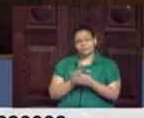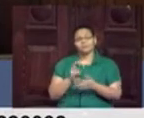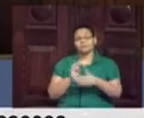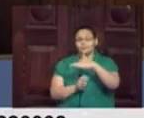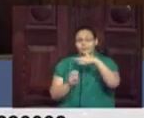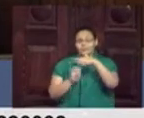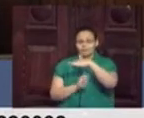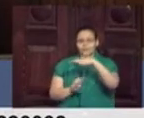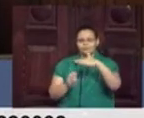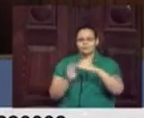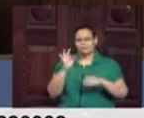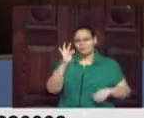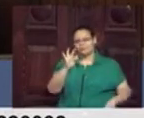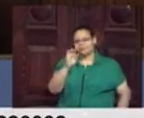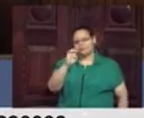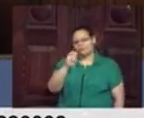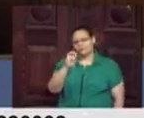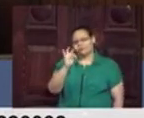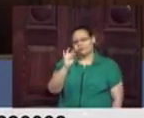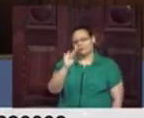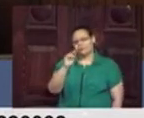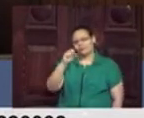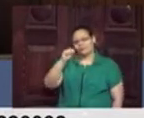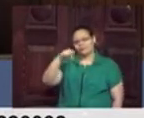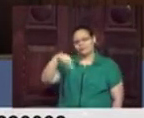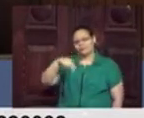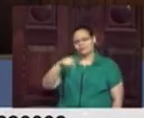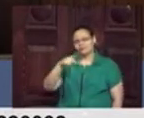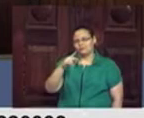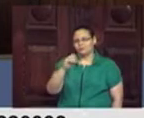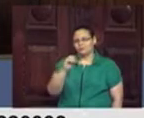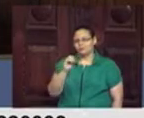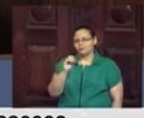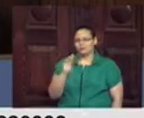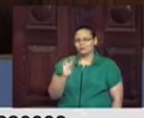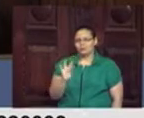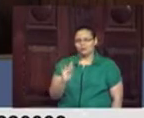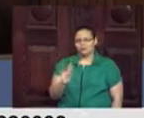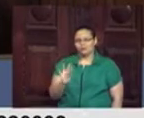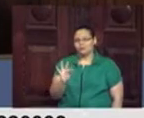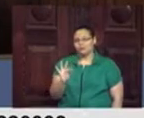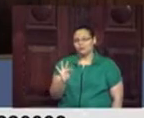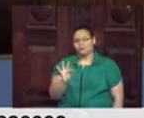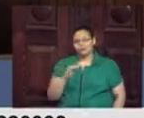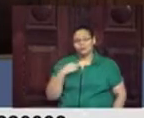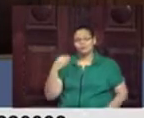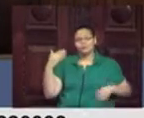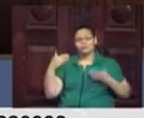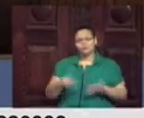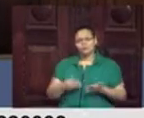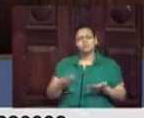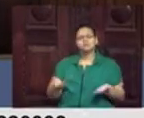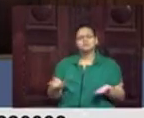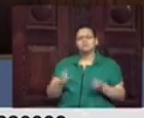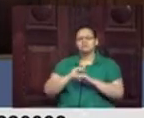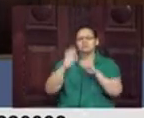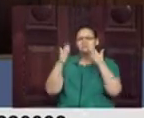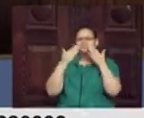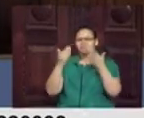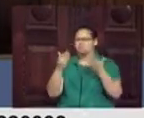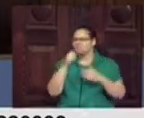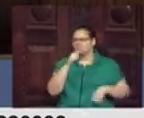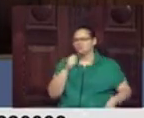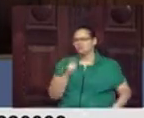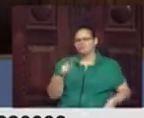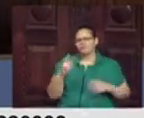ônibus que controlam todo o processo de definição da passagem de bilhetagem. Aí chega para cá, cadê a transparência? Não aceitaram